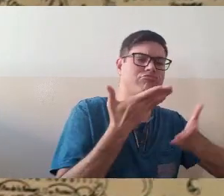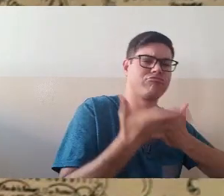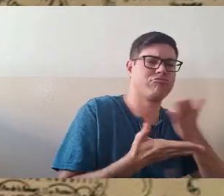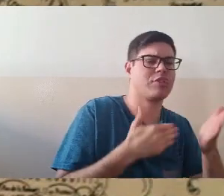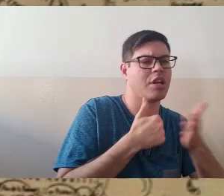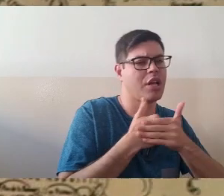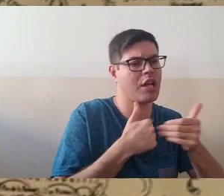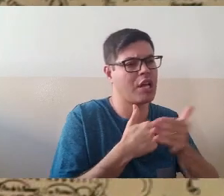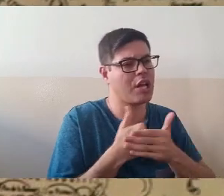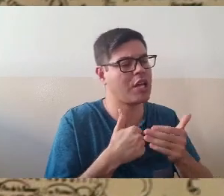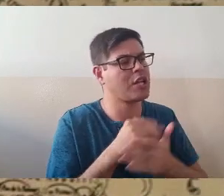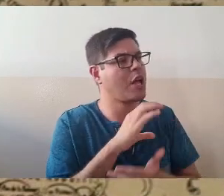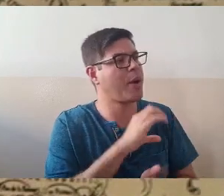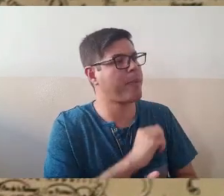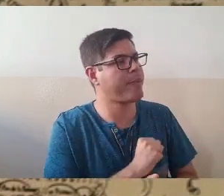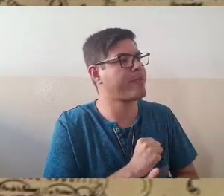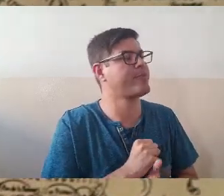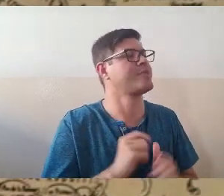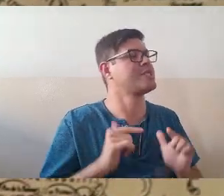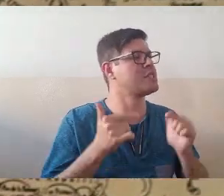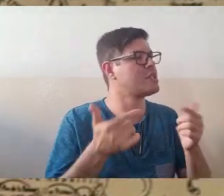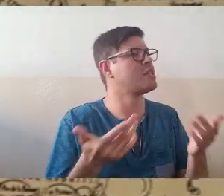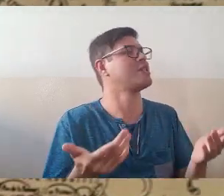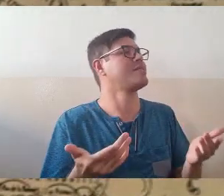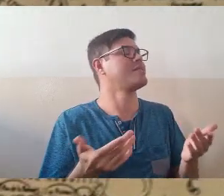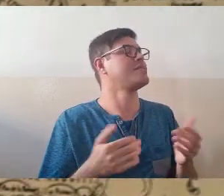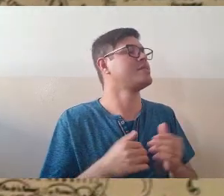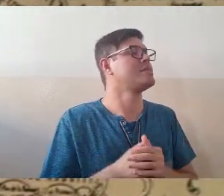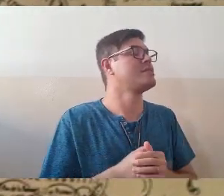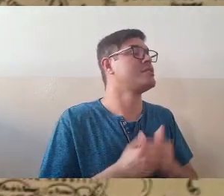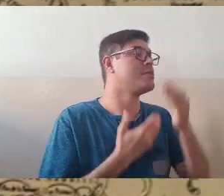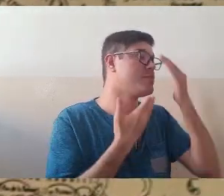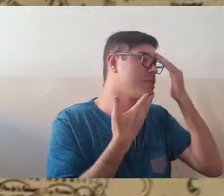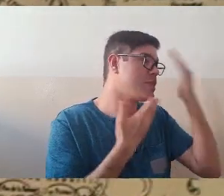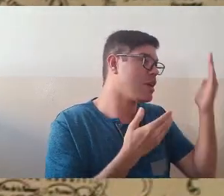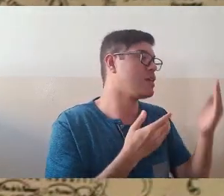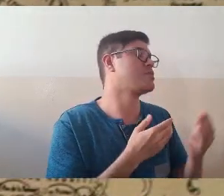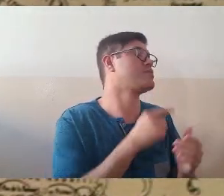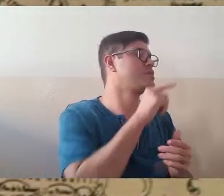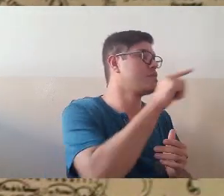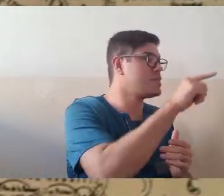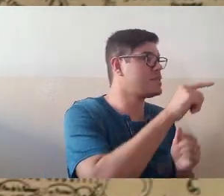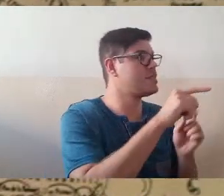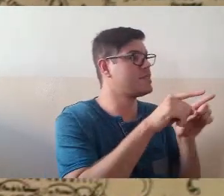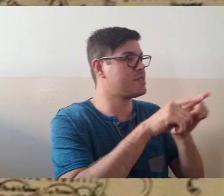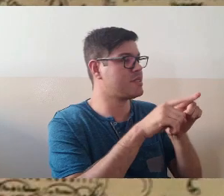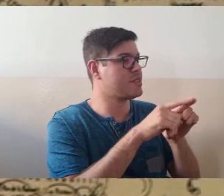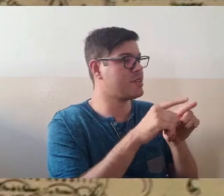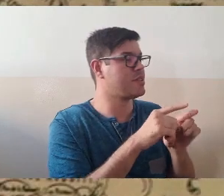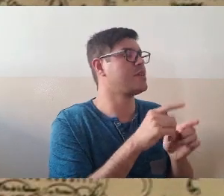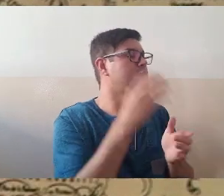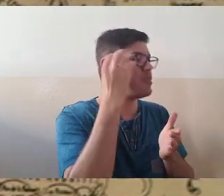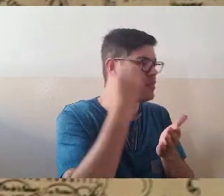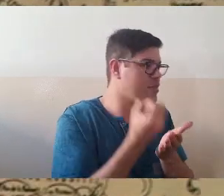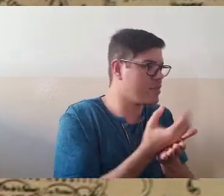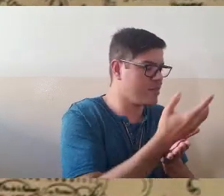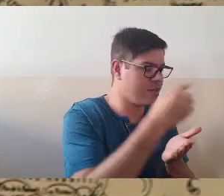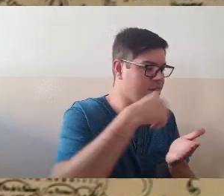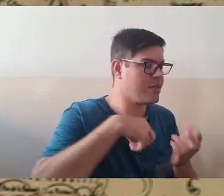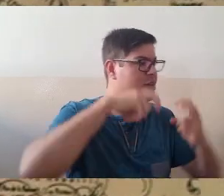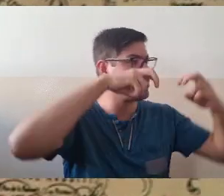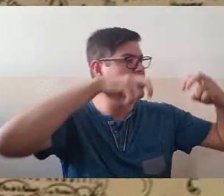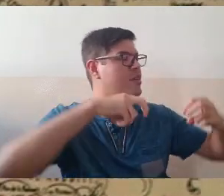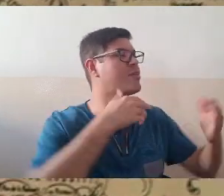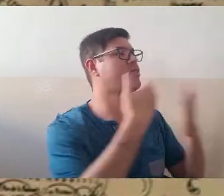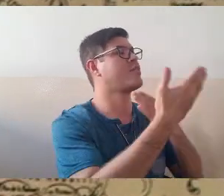nossos equipamentos, como tudo, né? E agradecer a você a oportunidade, agradecer ao Dão pelo carinho da recepção e dizer